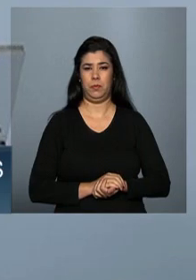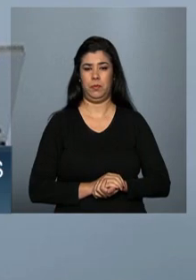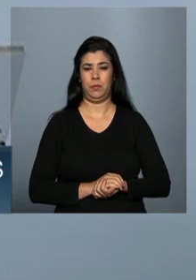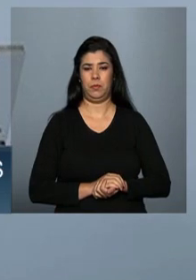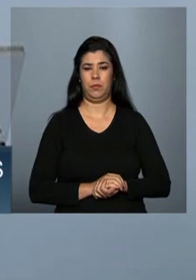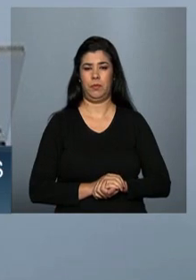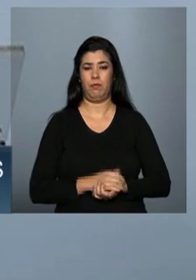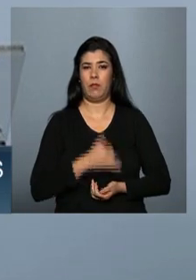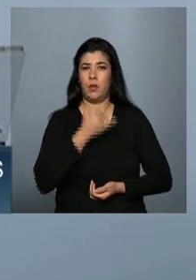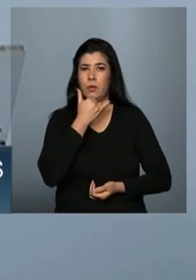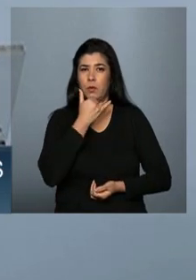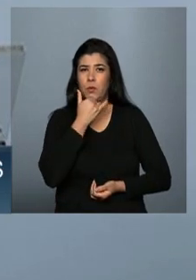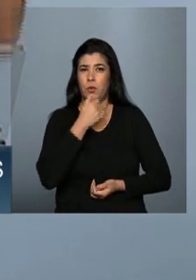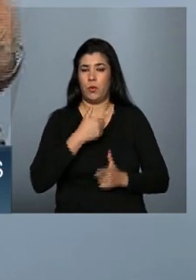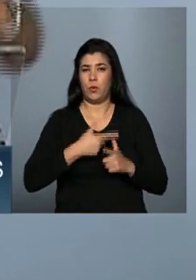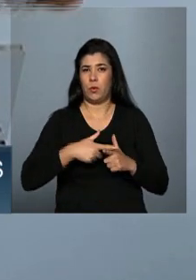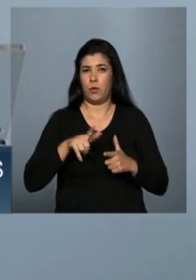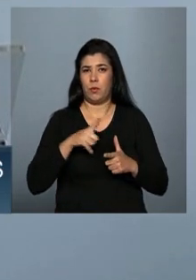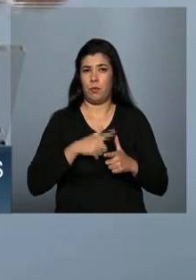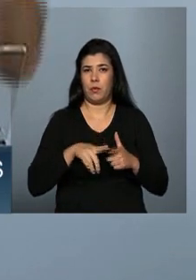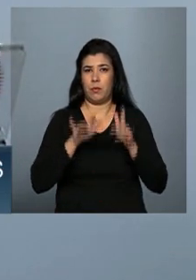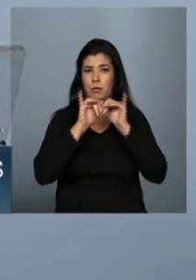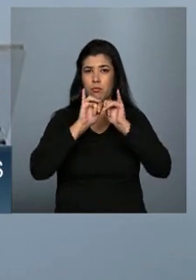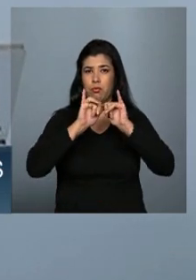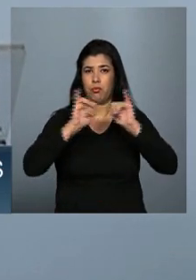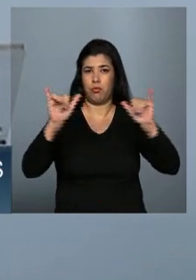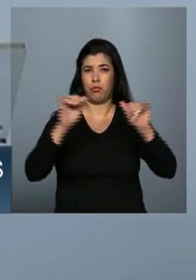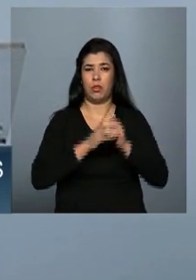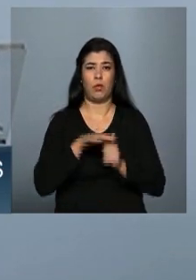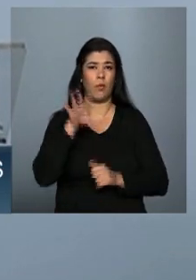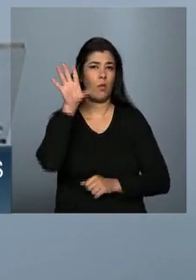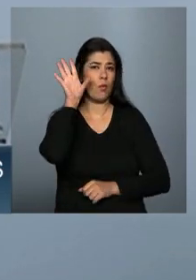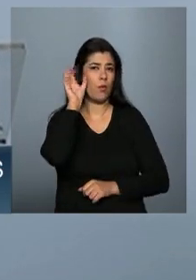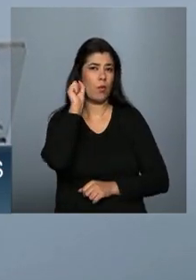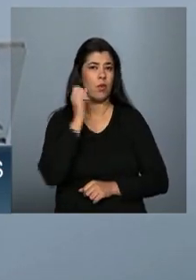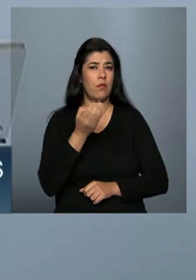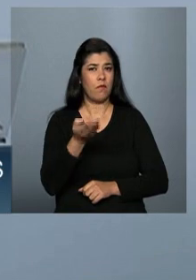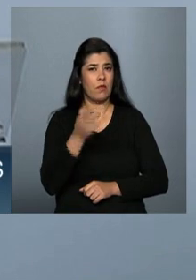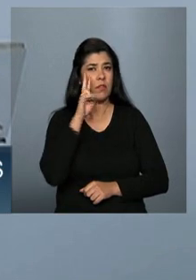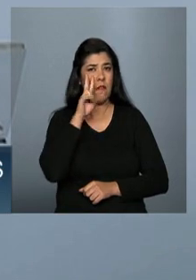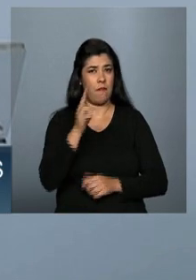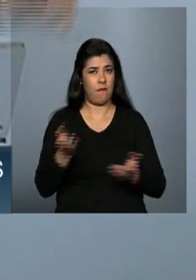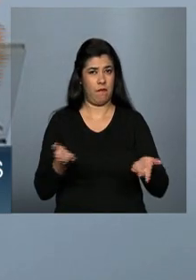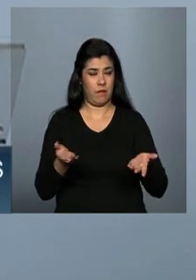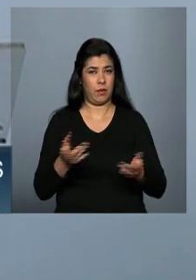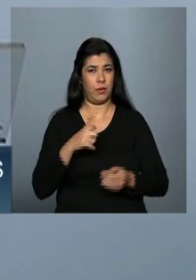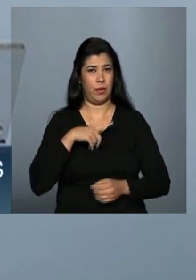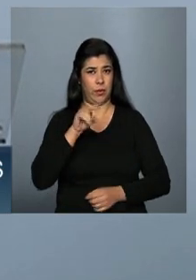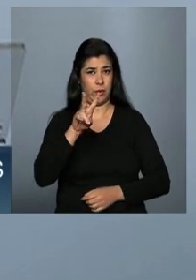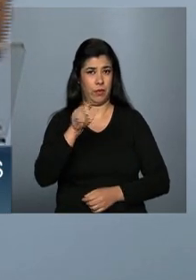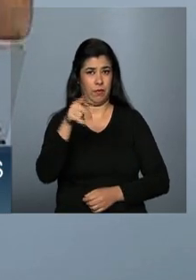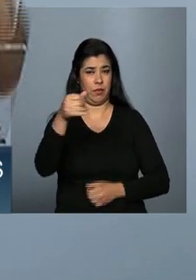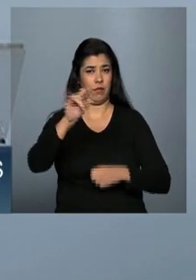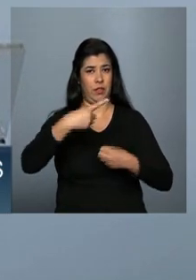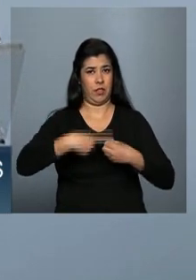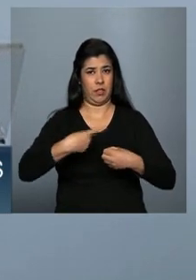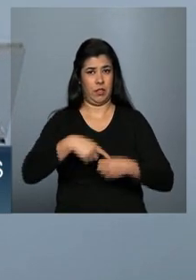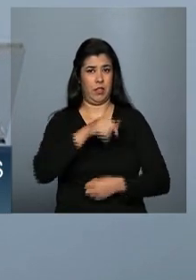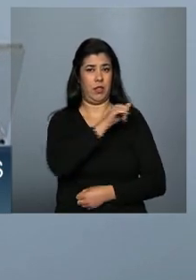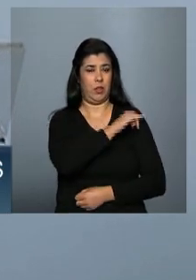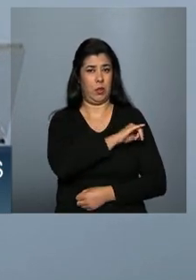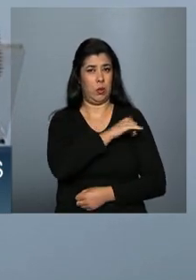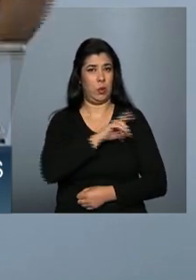o Nós estamos com problemas no áudio da nossa transmissão. Você estava acompanhando ao vivo do Rio de Janeiro